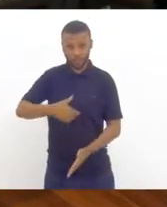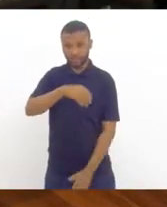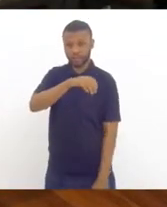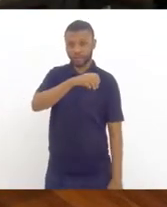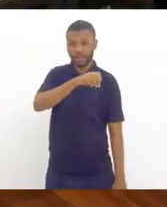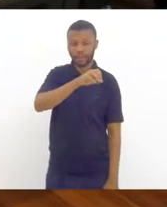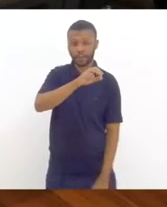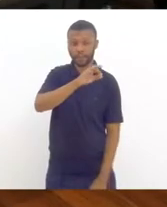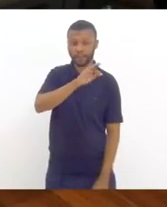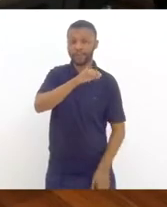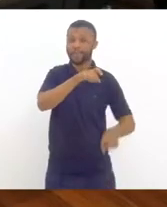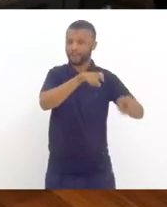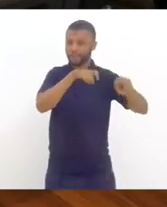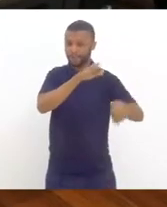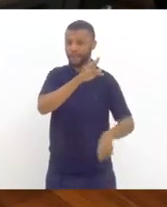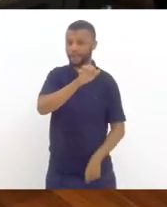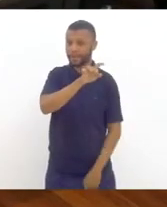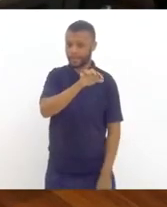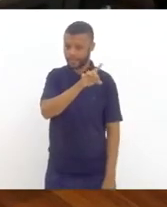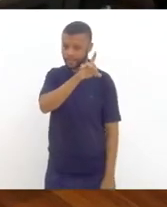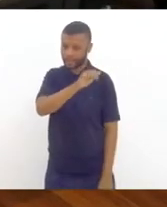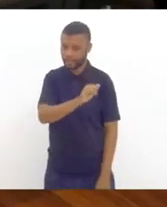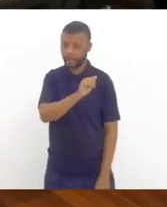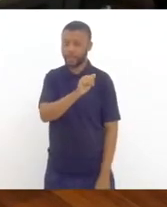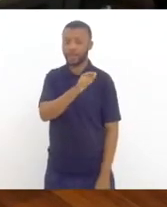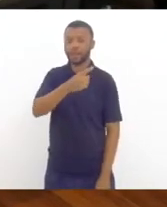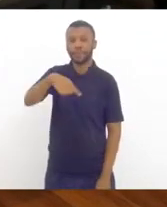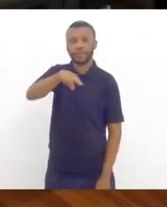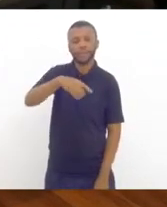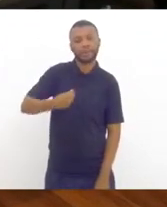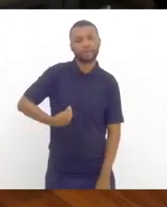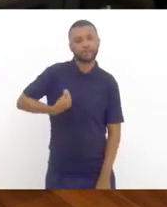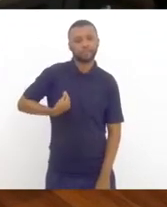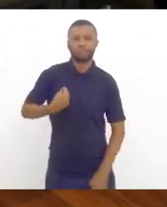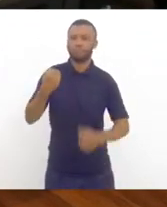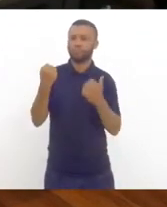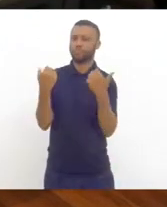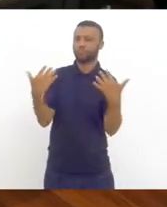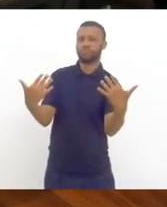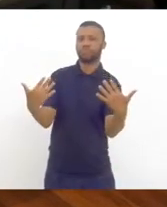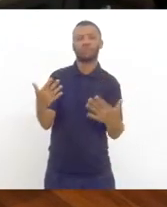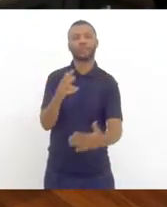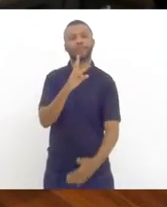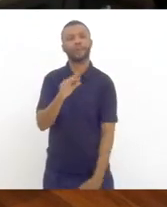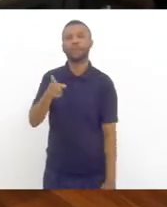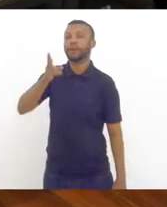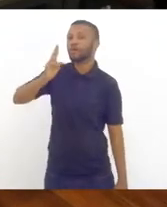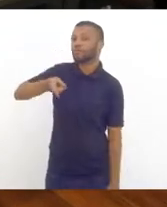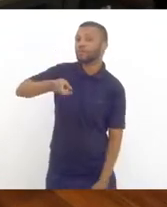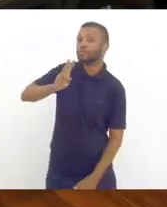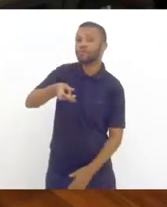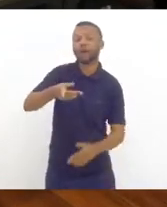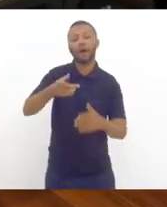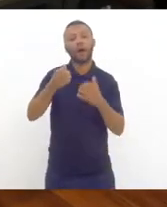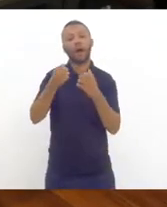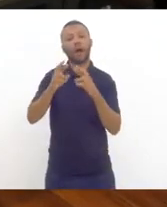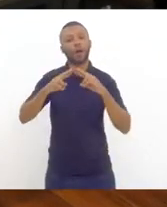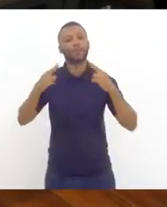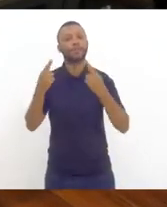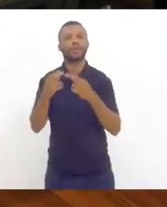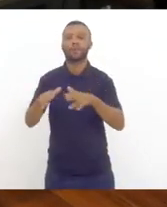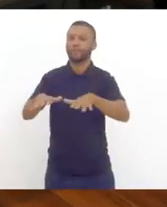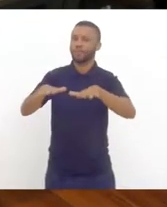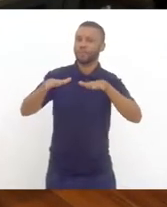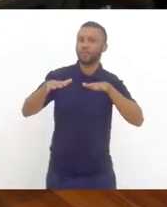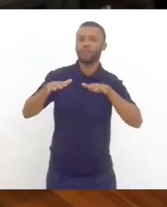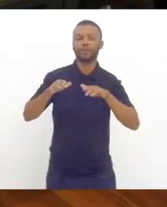que vão dar continuidade à nossa audiência pública da